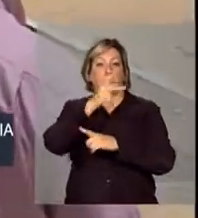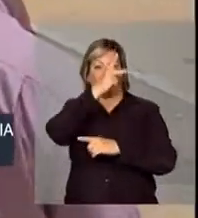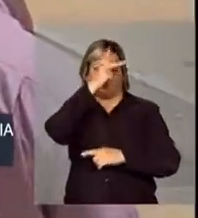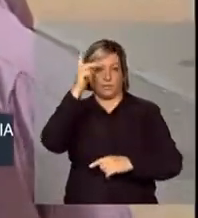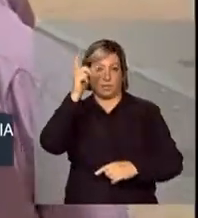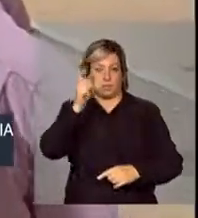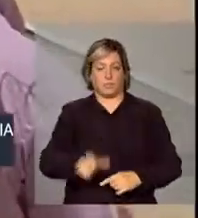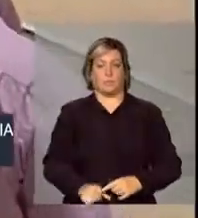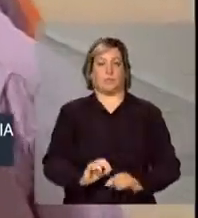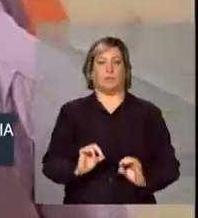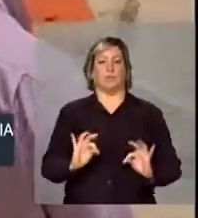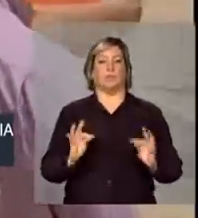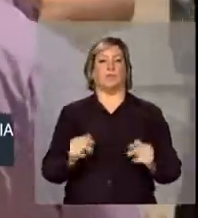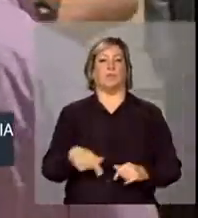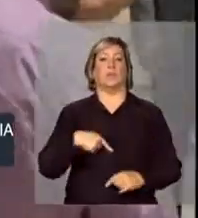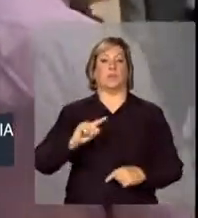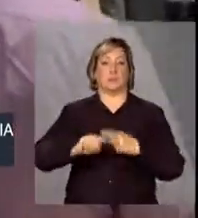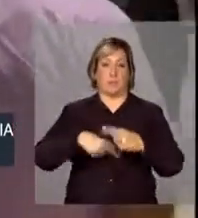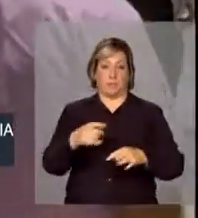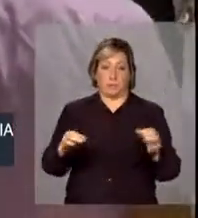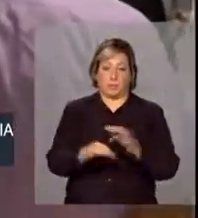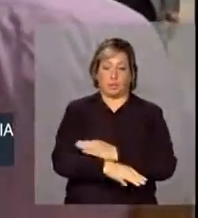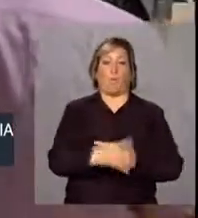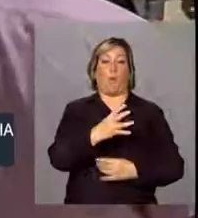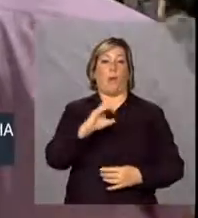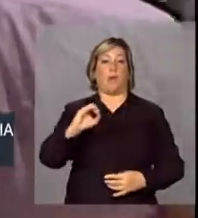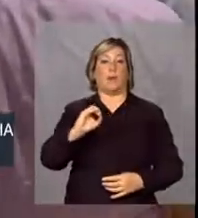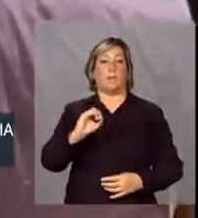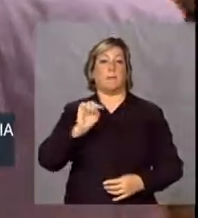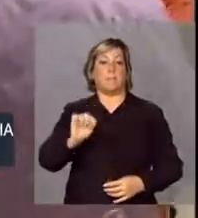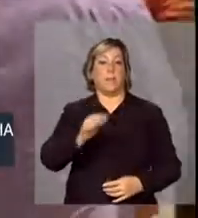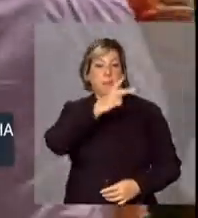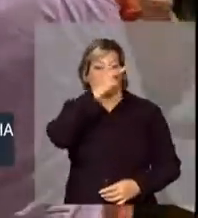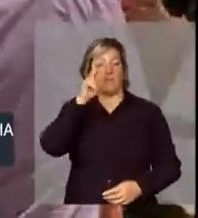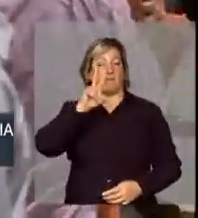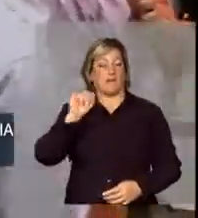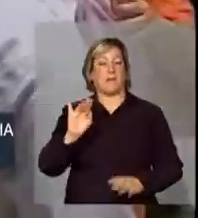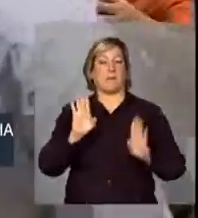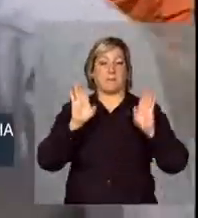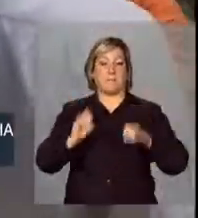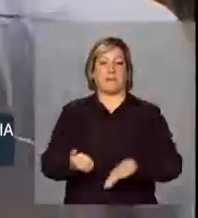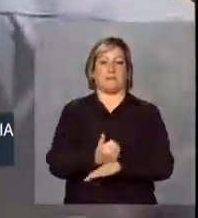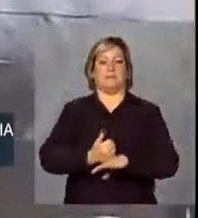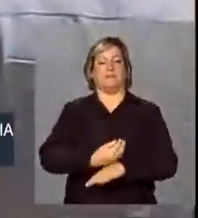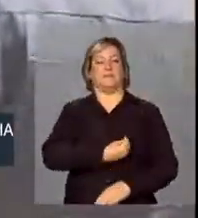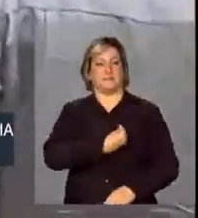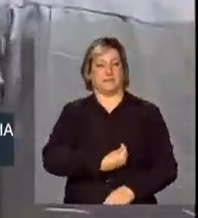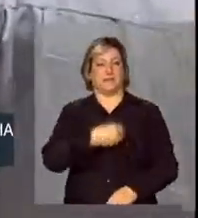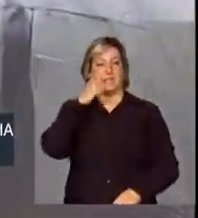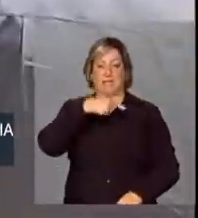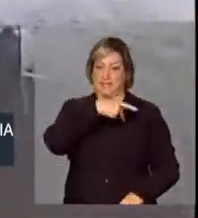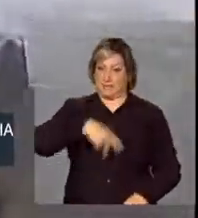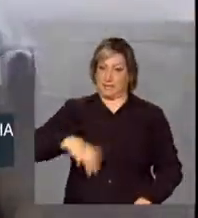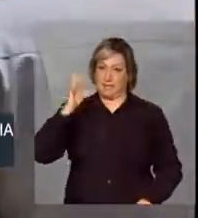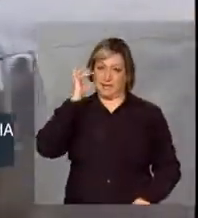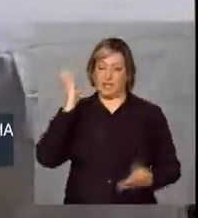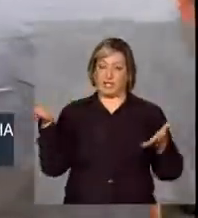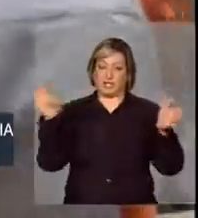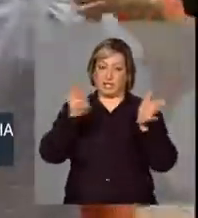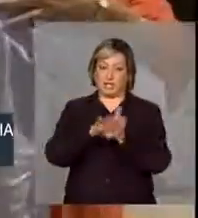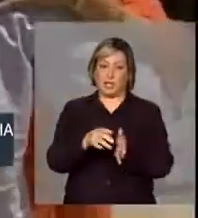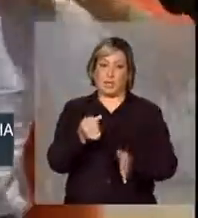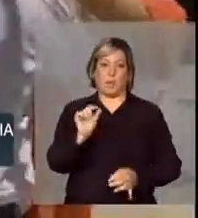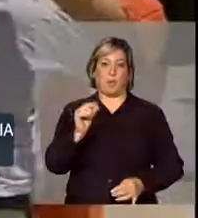conclusão 400.000 pessoas serão beneficiadas a presidenta dim russef chegou a pouco à Serra